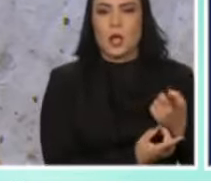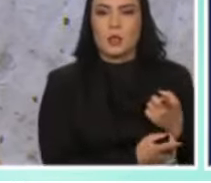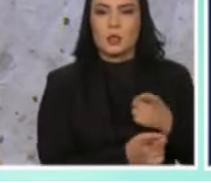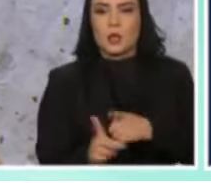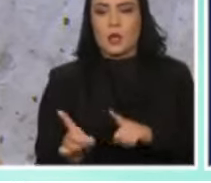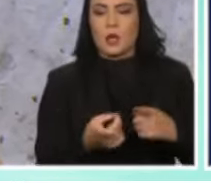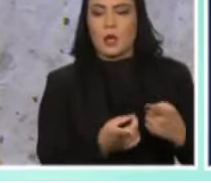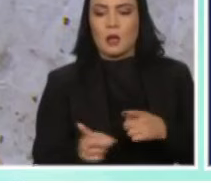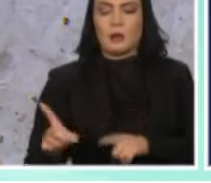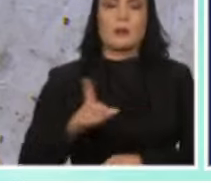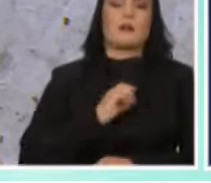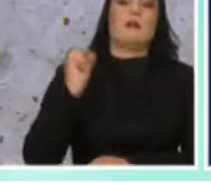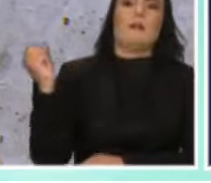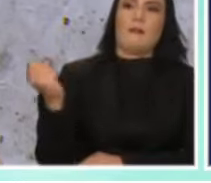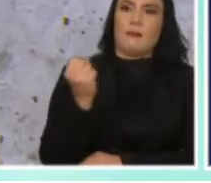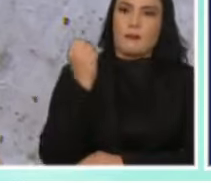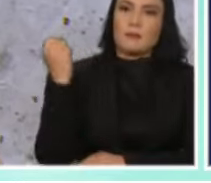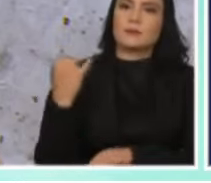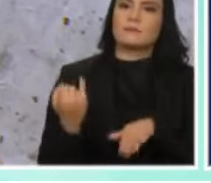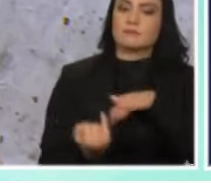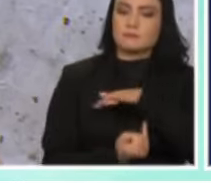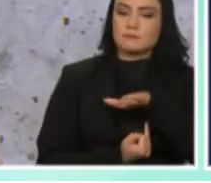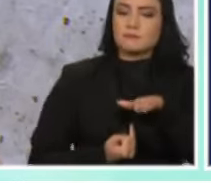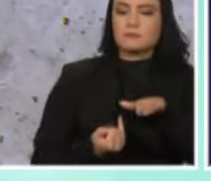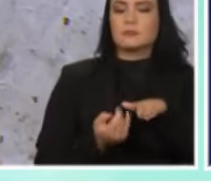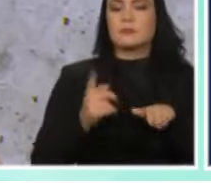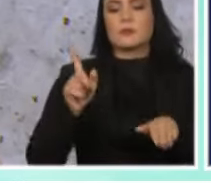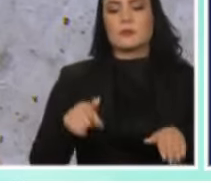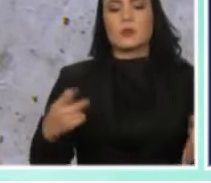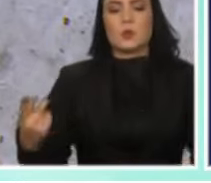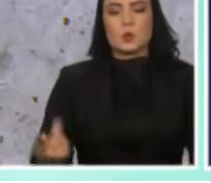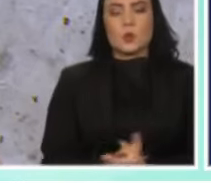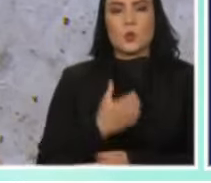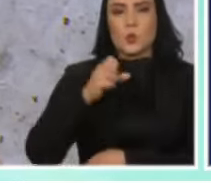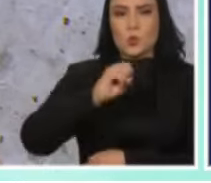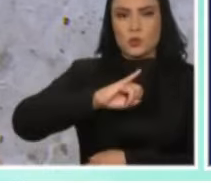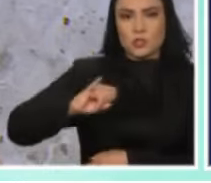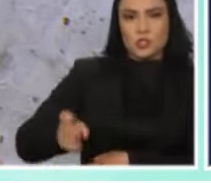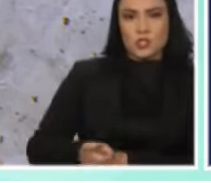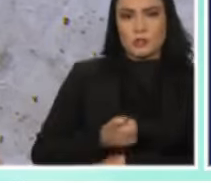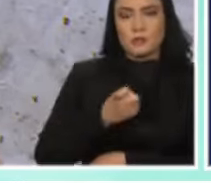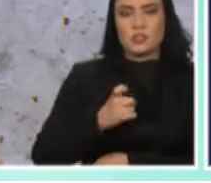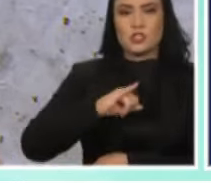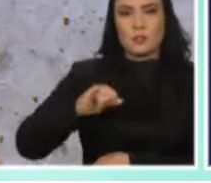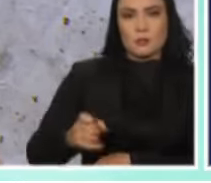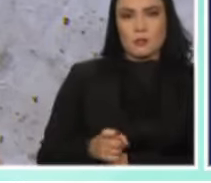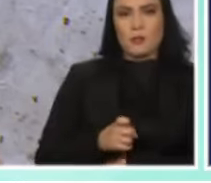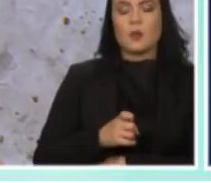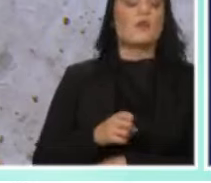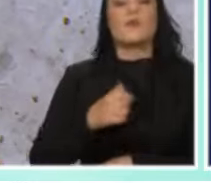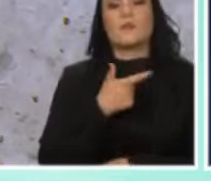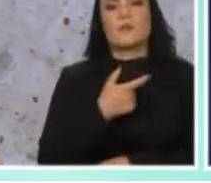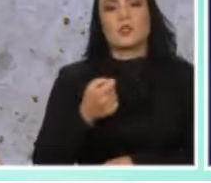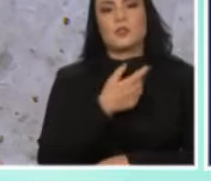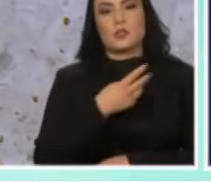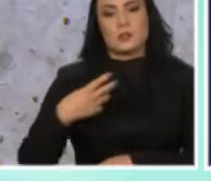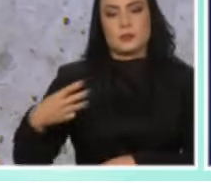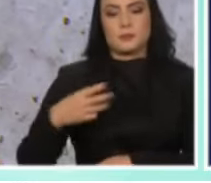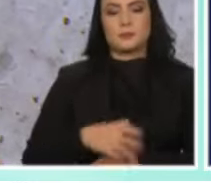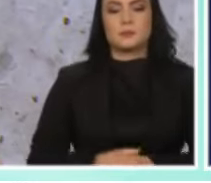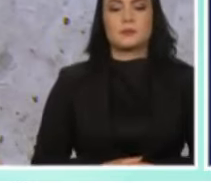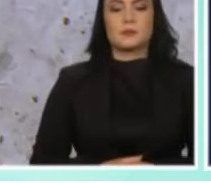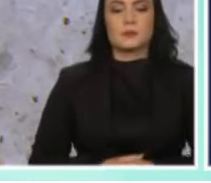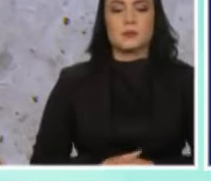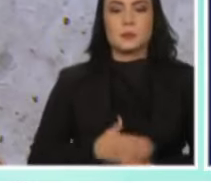parte de Deputados principalmente deputados ligados às bandeiras do ex-presidente da República Jair bolsonaro com a atuação do